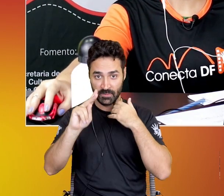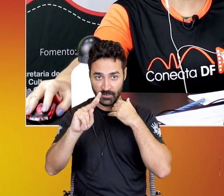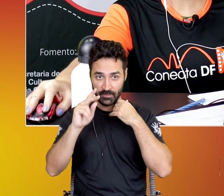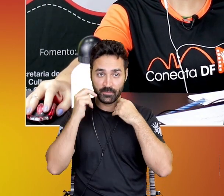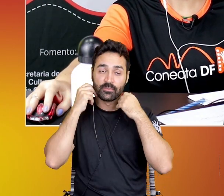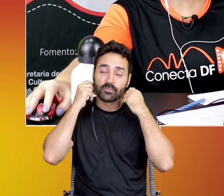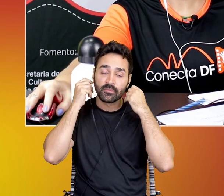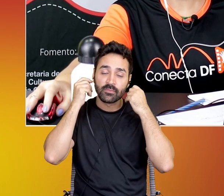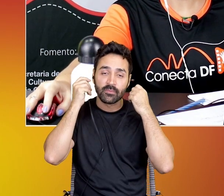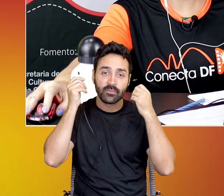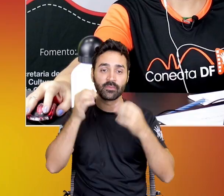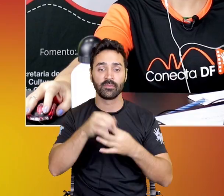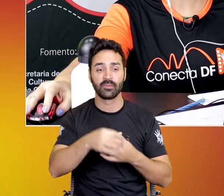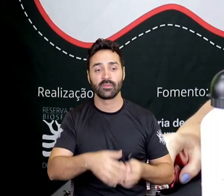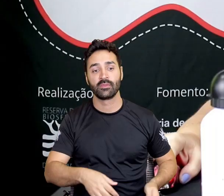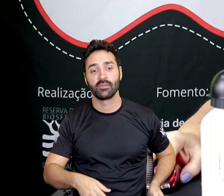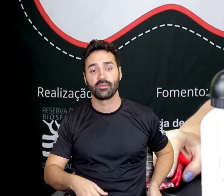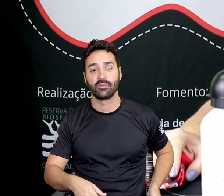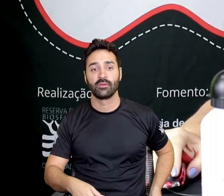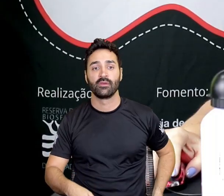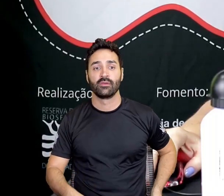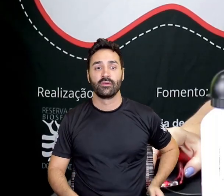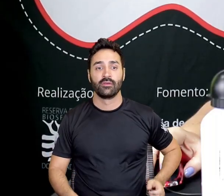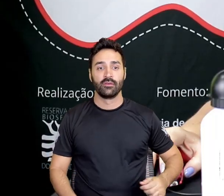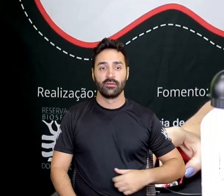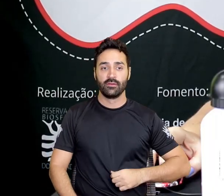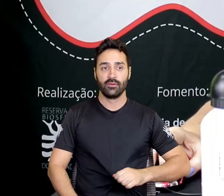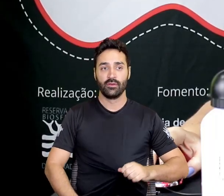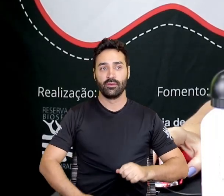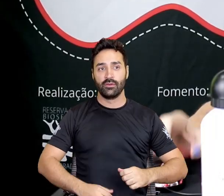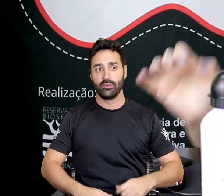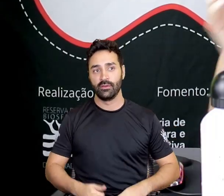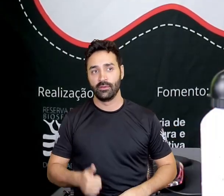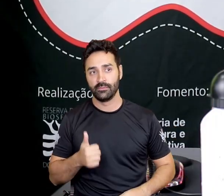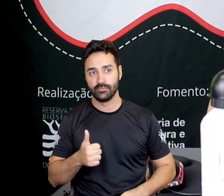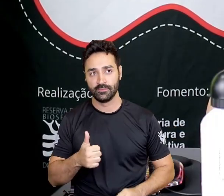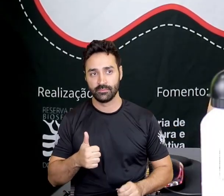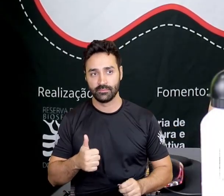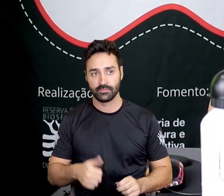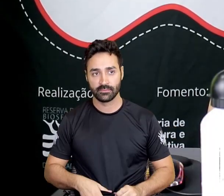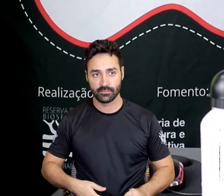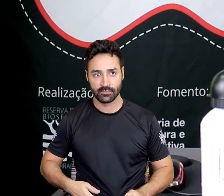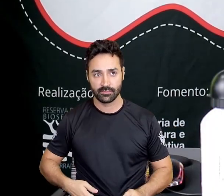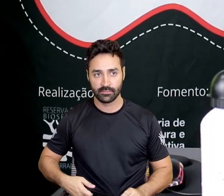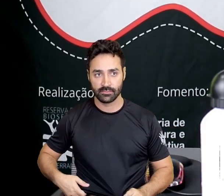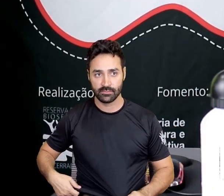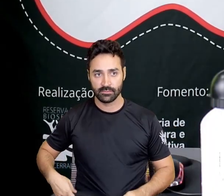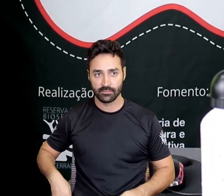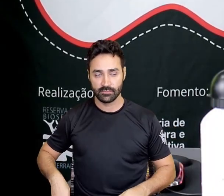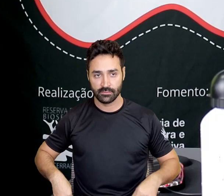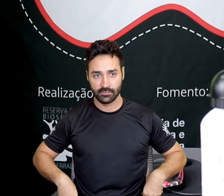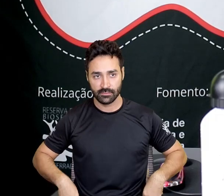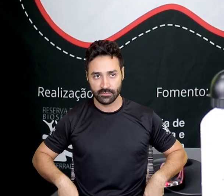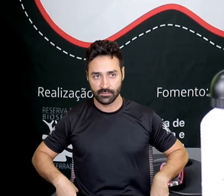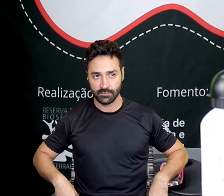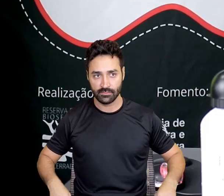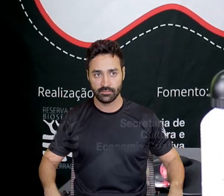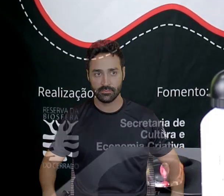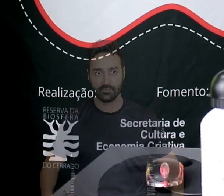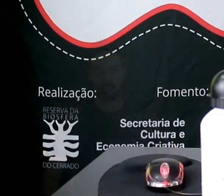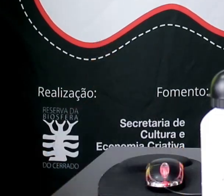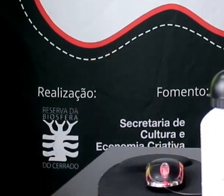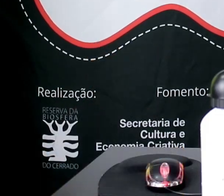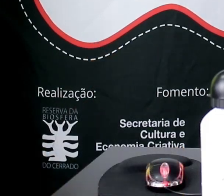pouco a gente ouve mais algumas pessoas. Mas vamos pensar então na língua de sinais. Libras, o que vem?